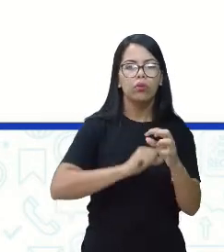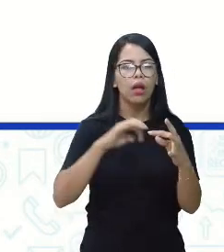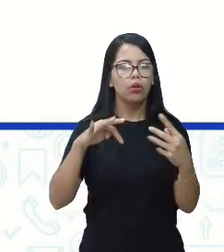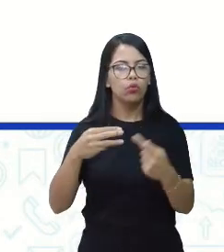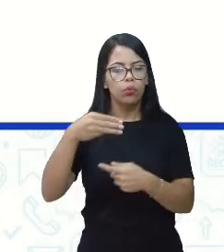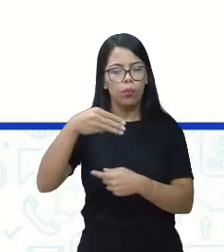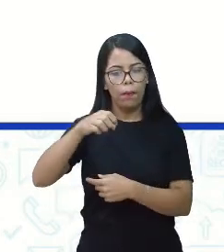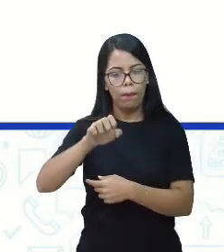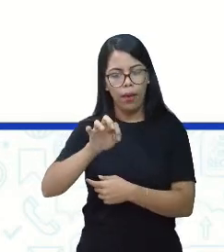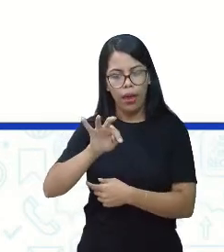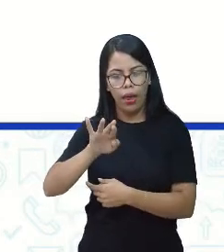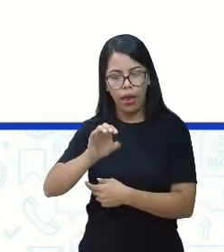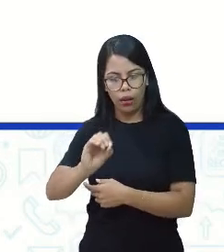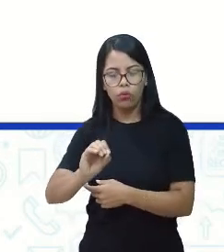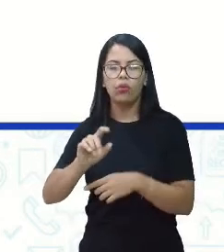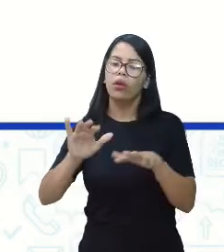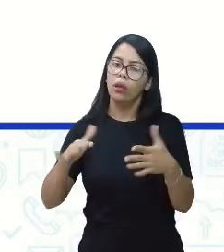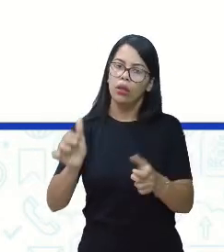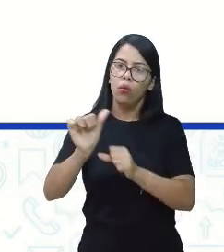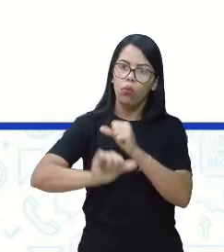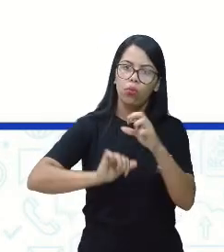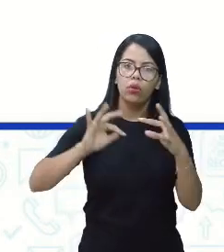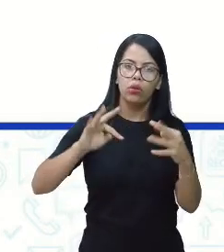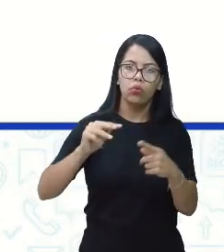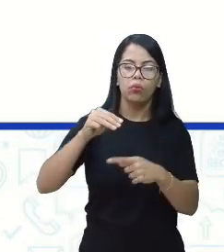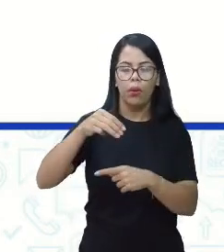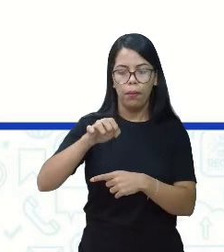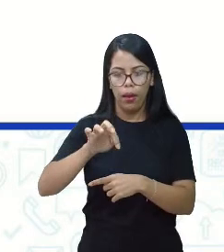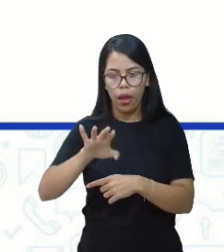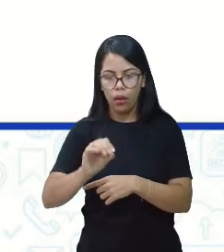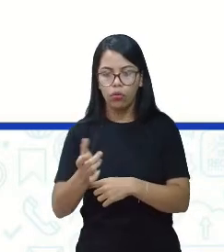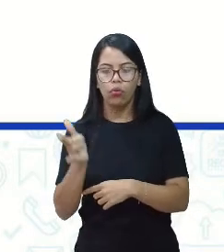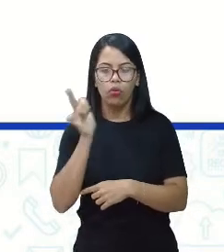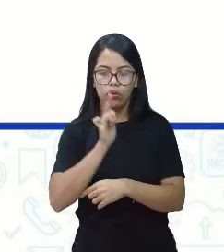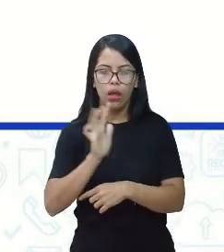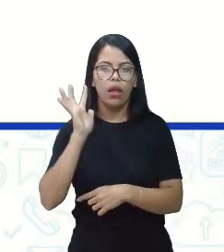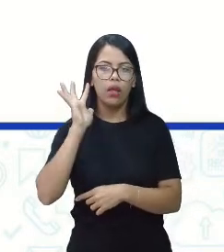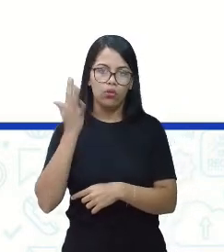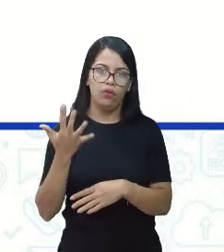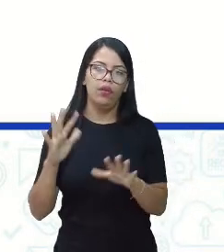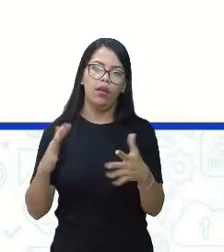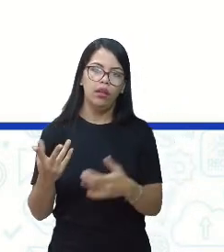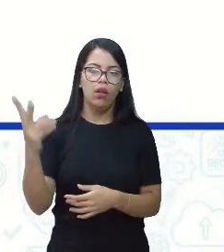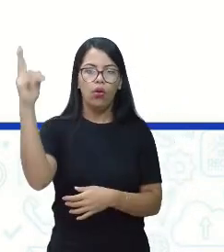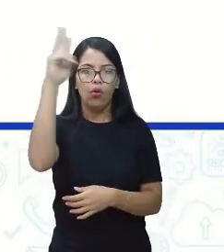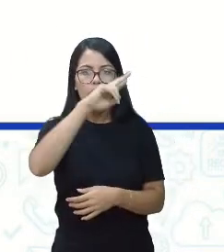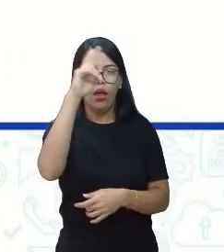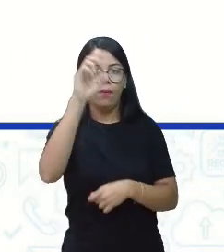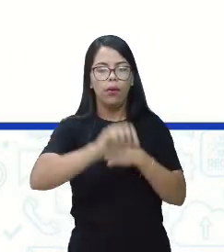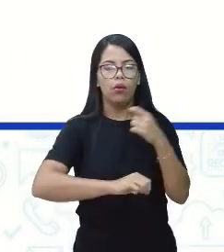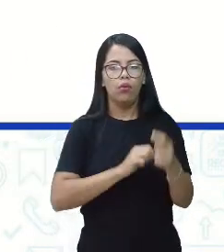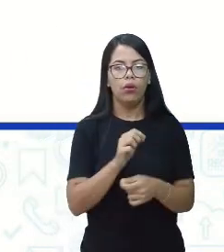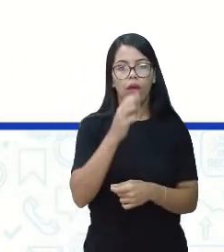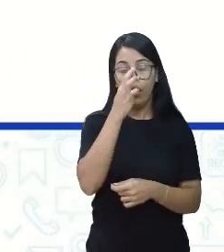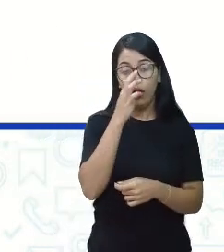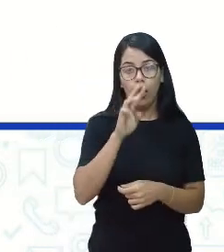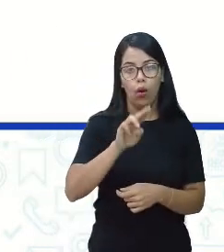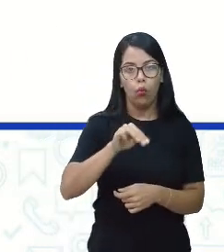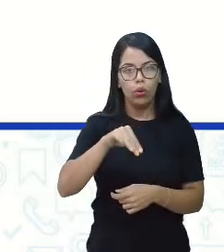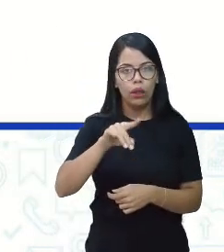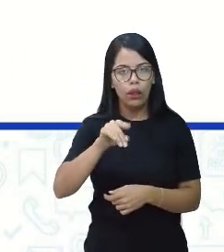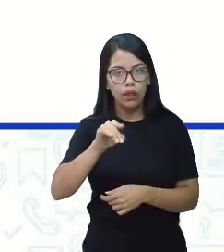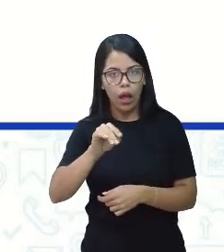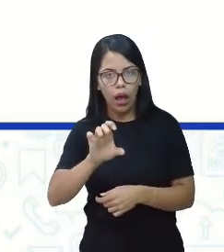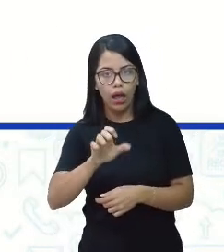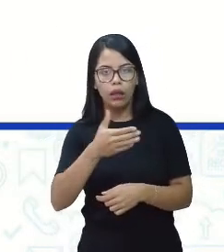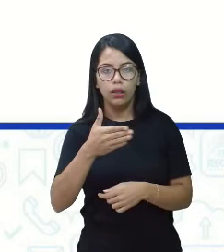metros. Transforma tudo para metros e aí você resolve, tá bom? Então lembre-se, as unidades de medida são sempre importantes, tem